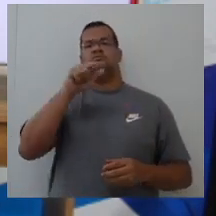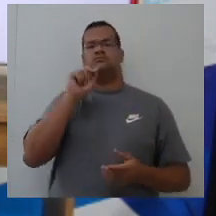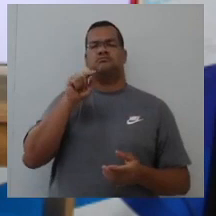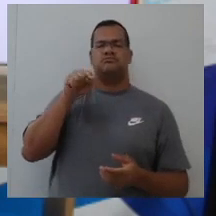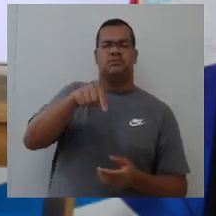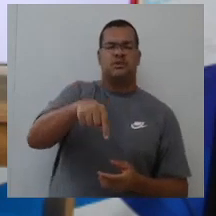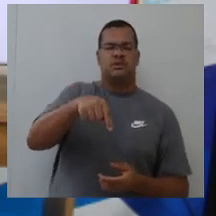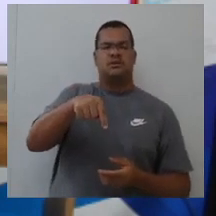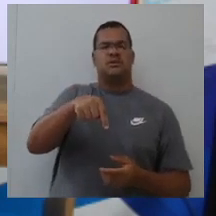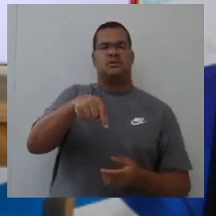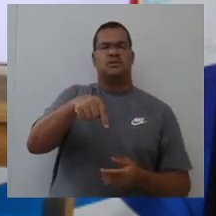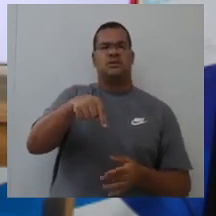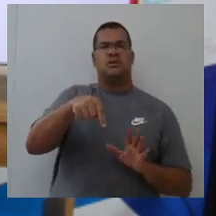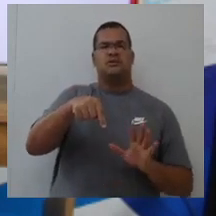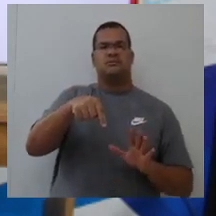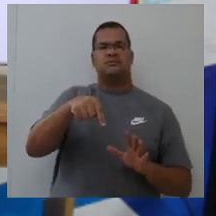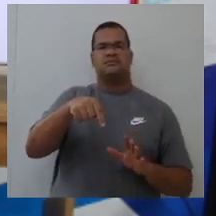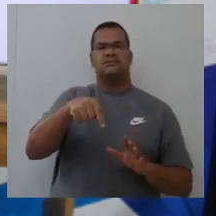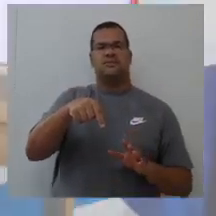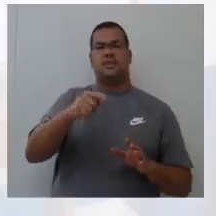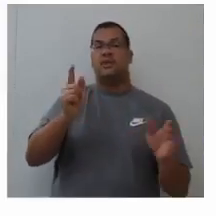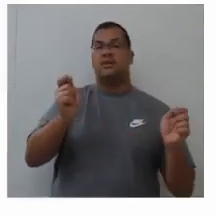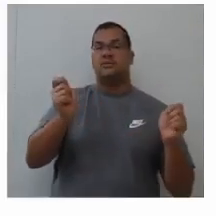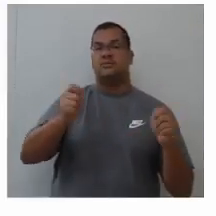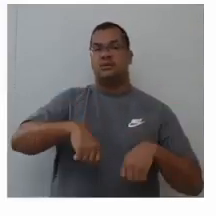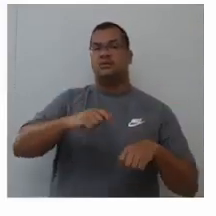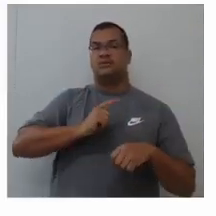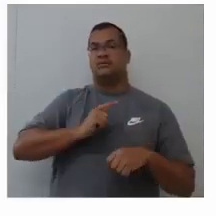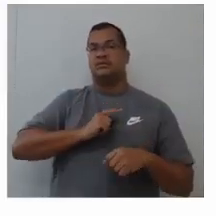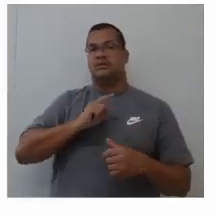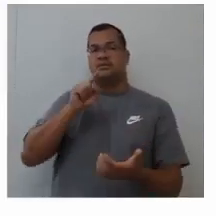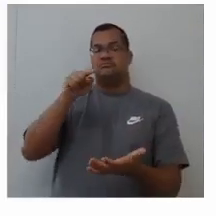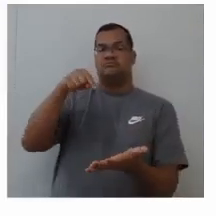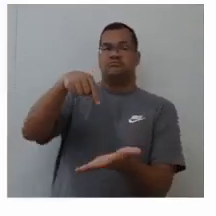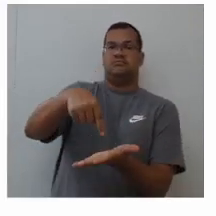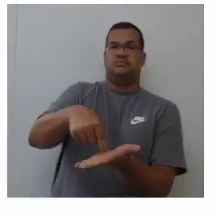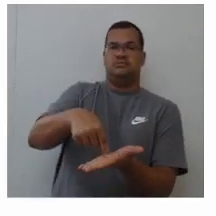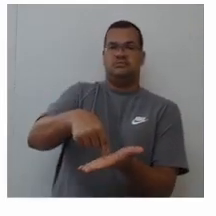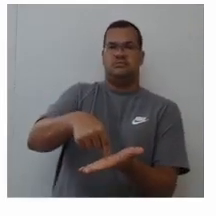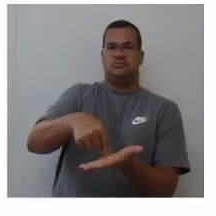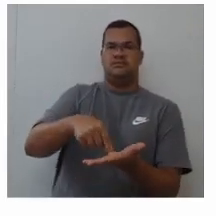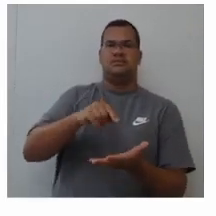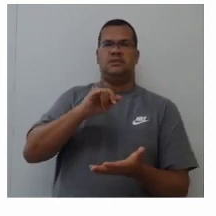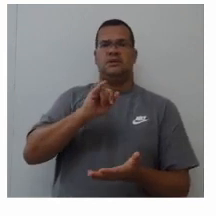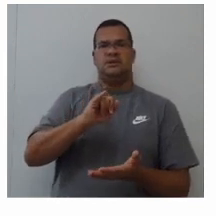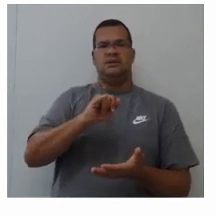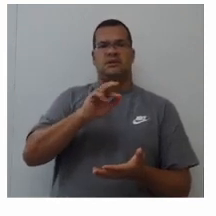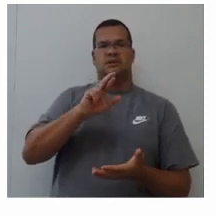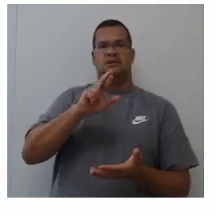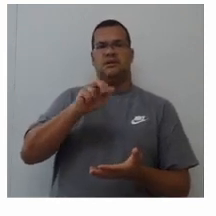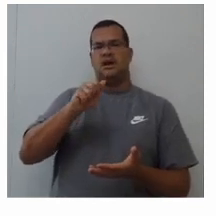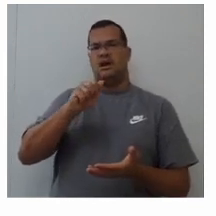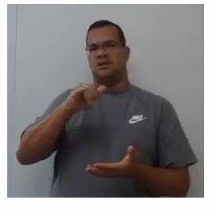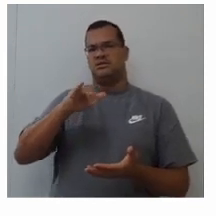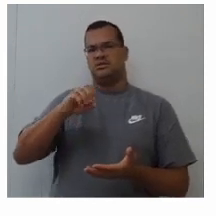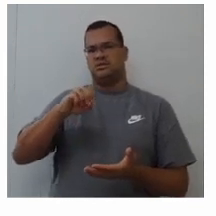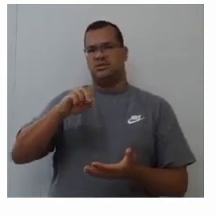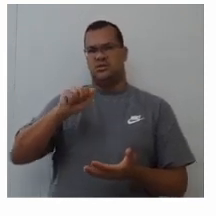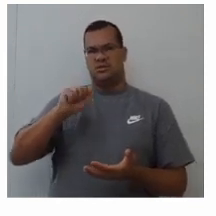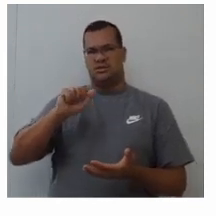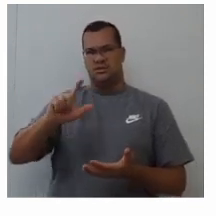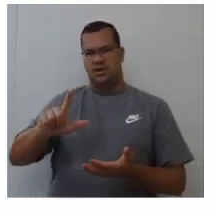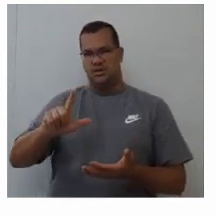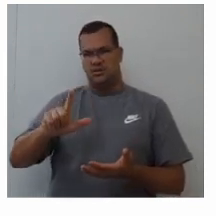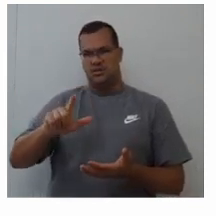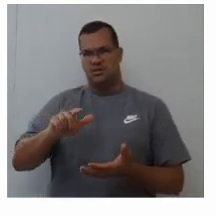ali, a probabilidade de você pegar um número irracional é muito